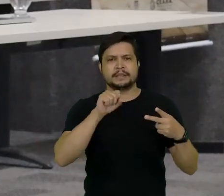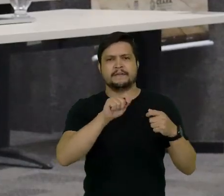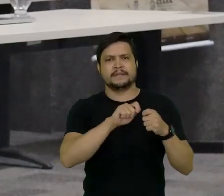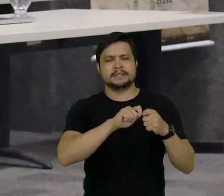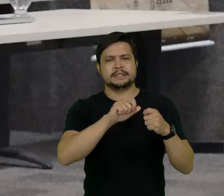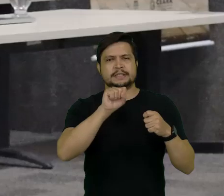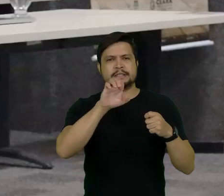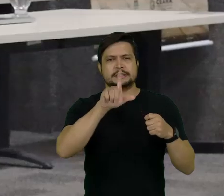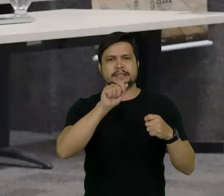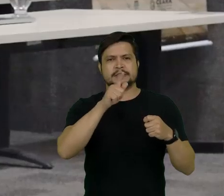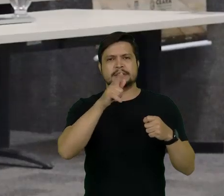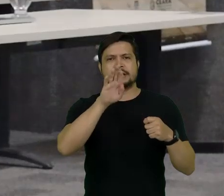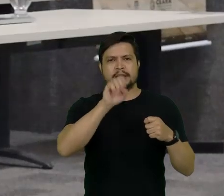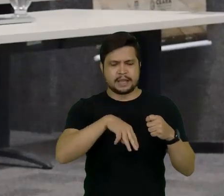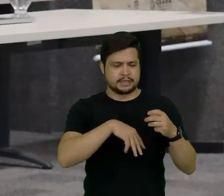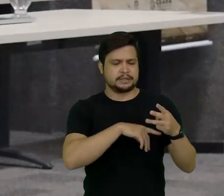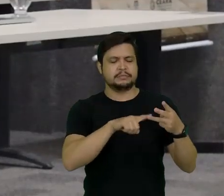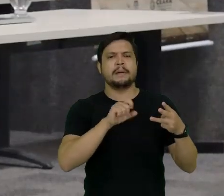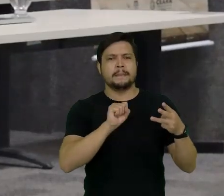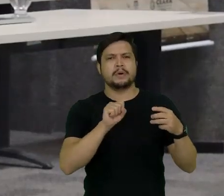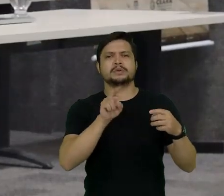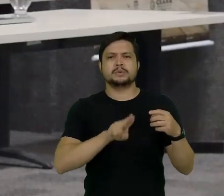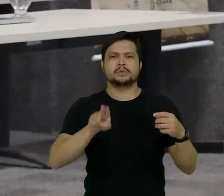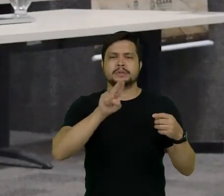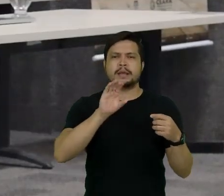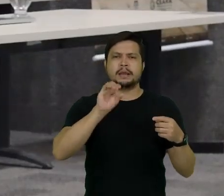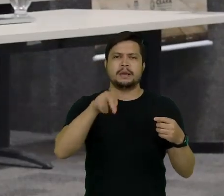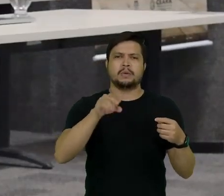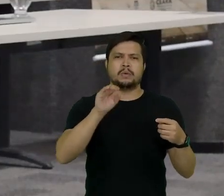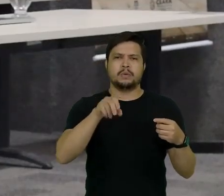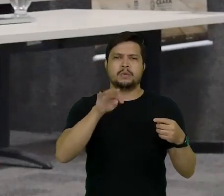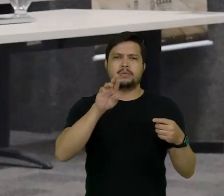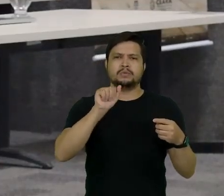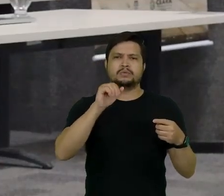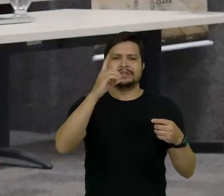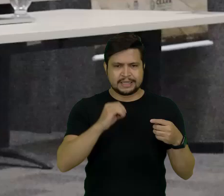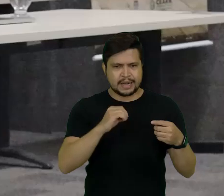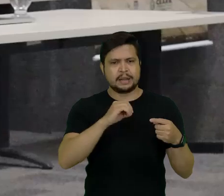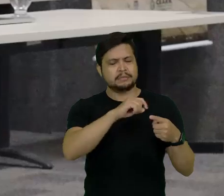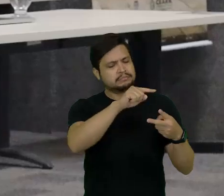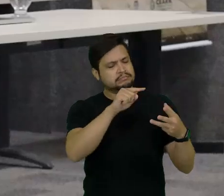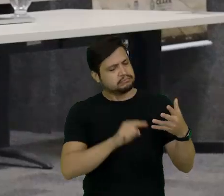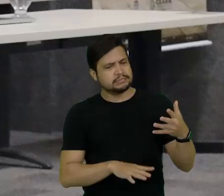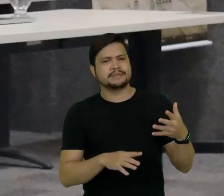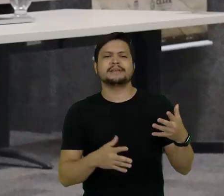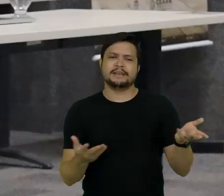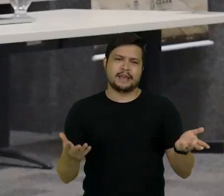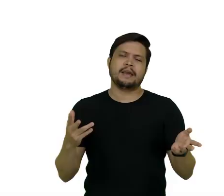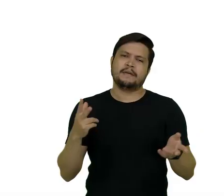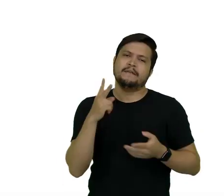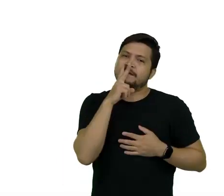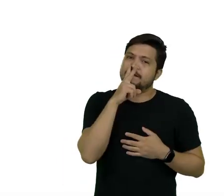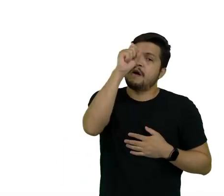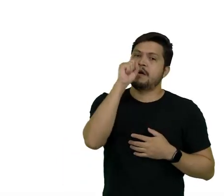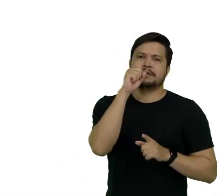todo ano, que tem que ter pasto sim, que pode usar um concentrado para suplementar, enfim. Isso daí é que é